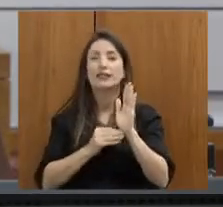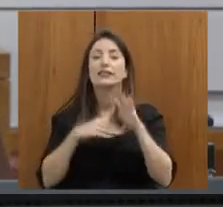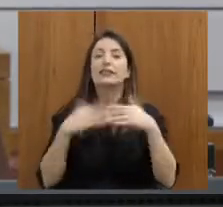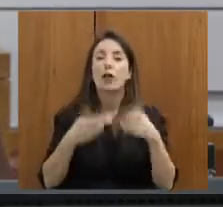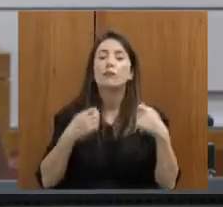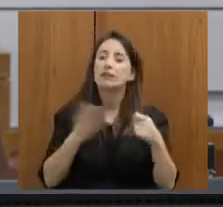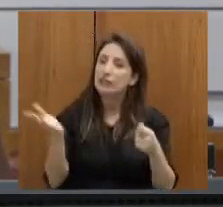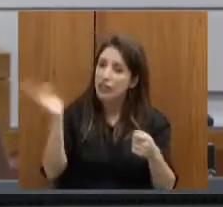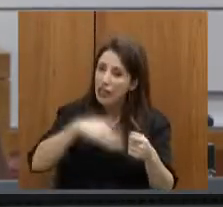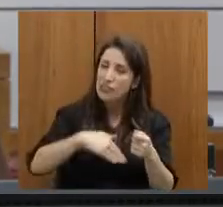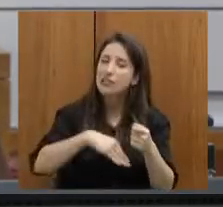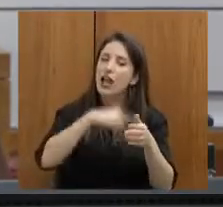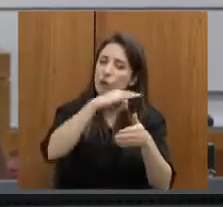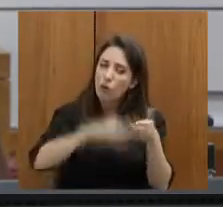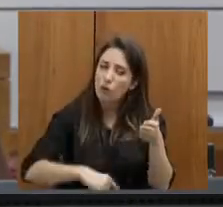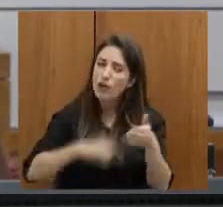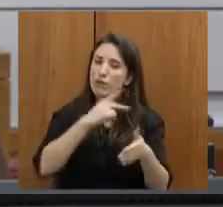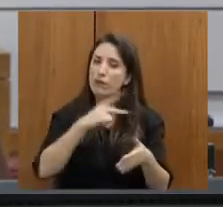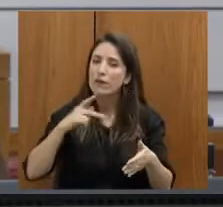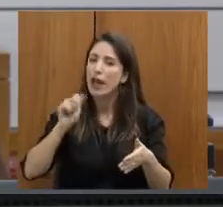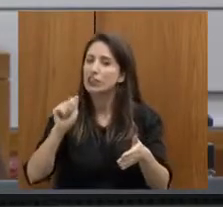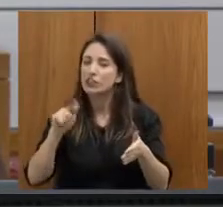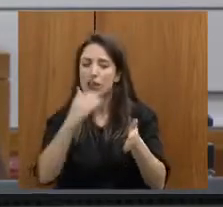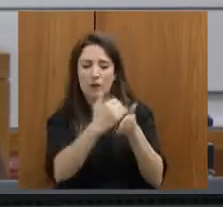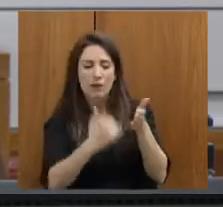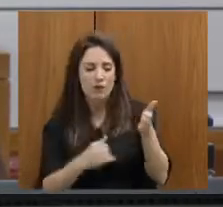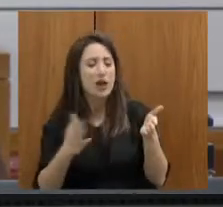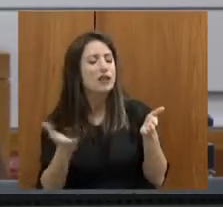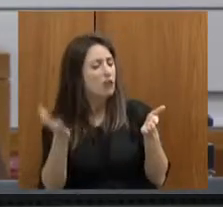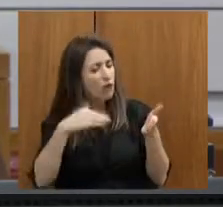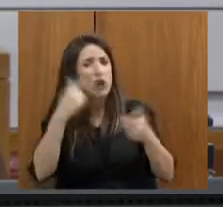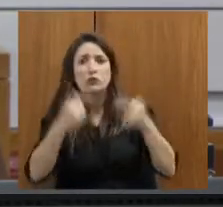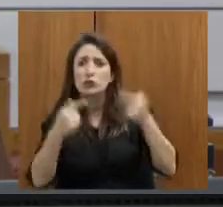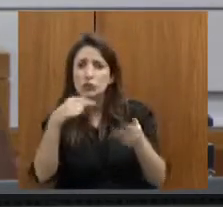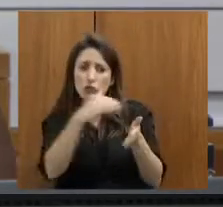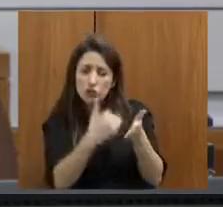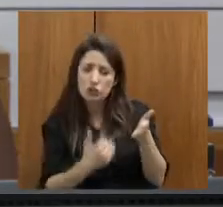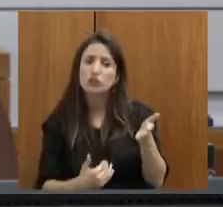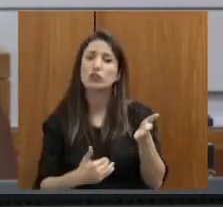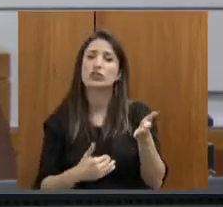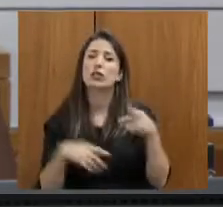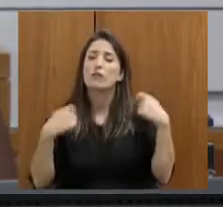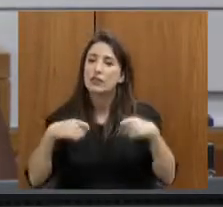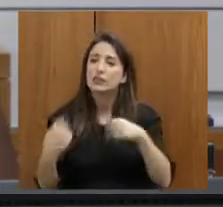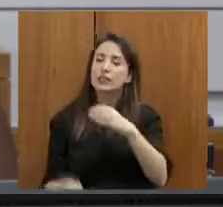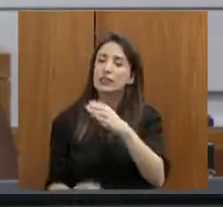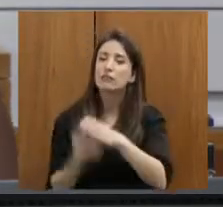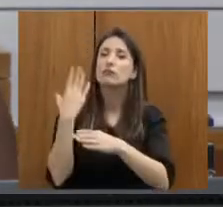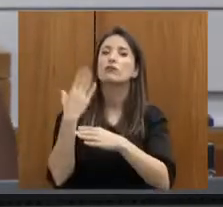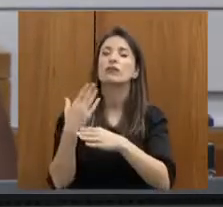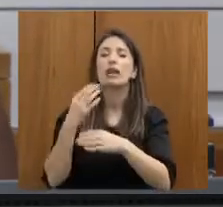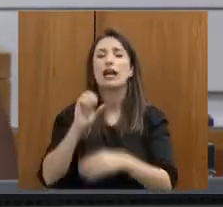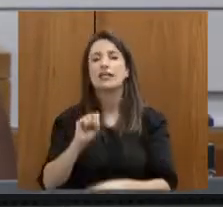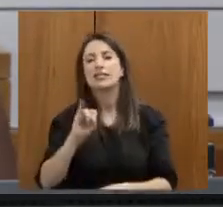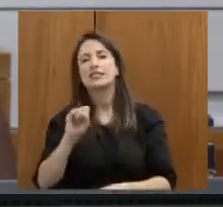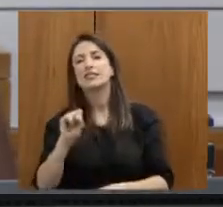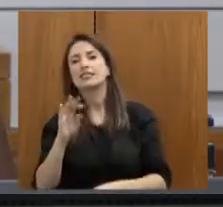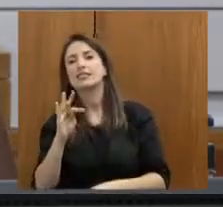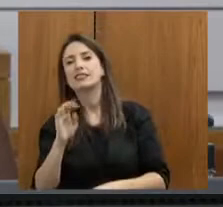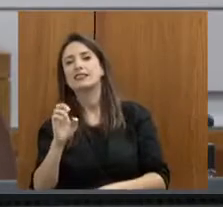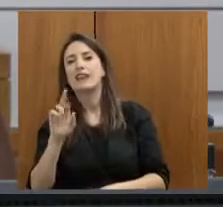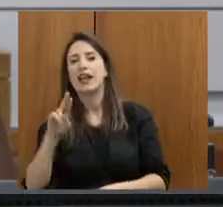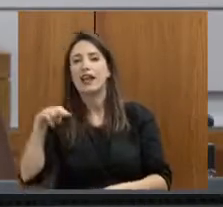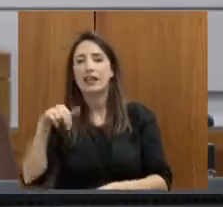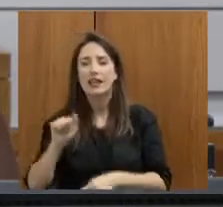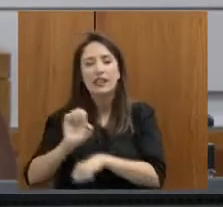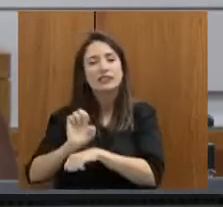tem que falar assim vamos criar sei lá vamos o poema Vamos Construir não sei quantas externas no estado de Minas Gerais foi